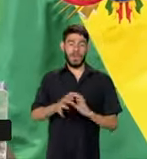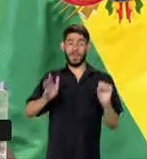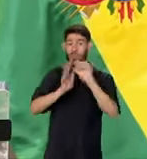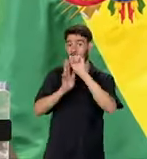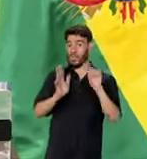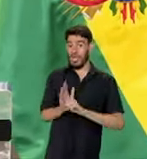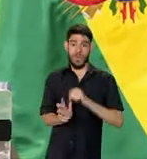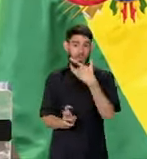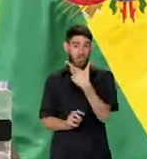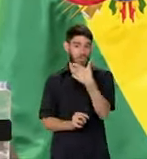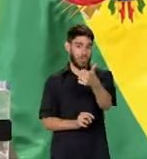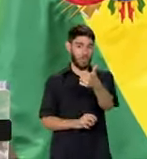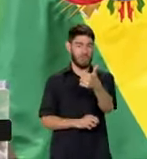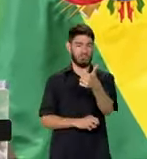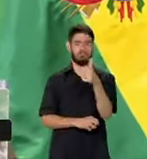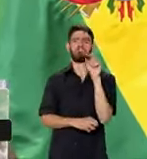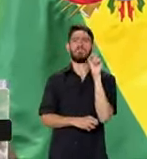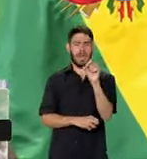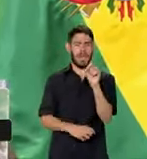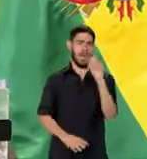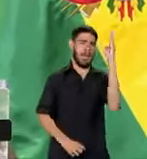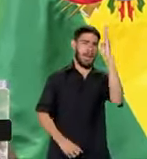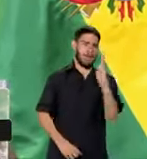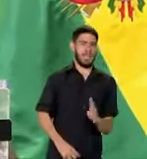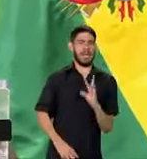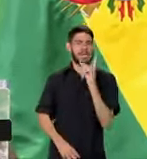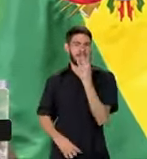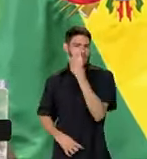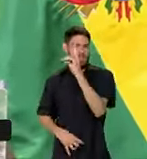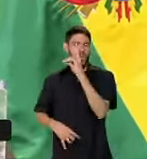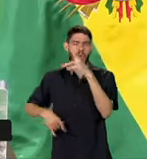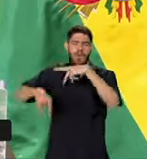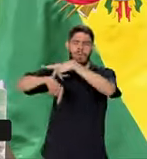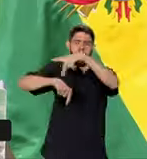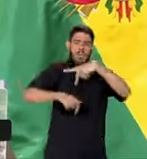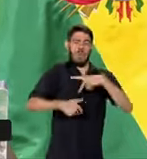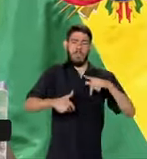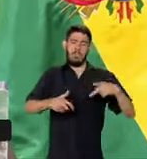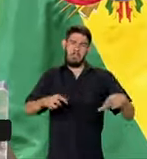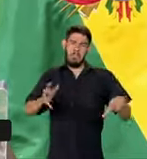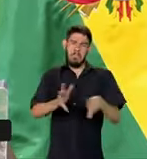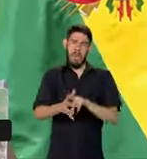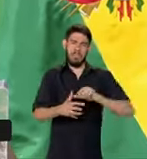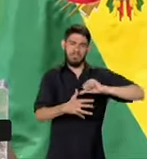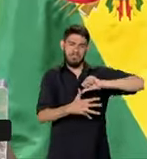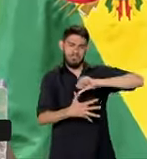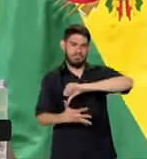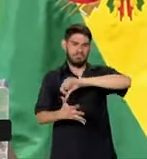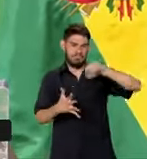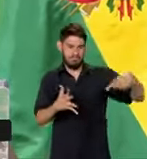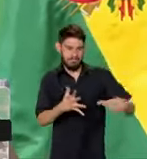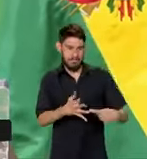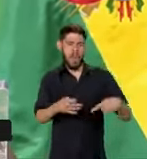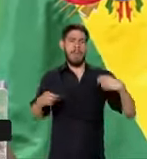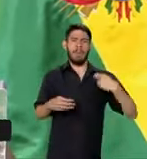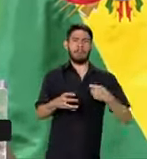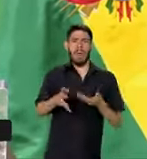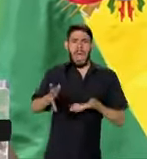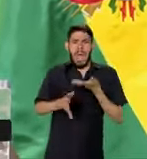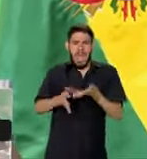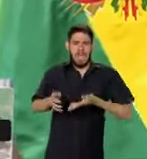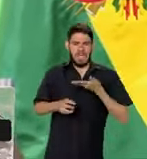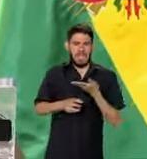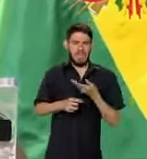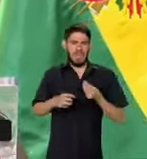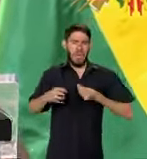XXI para que Brasil, Bolivia e outros países da América do Sul deixem de ser tratados como um país